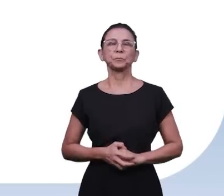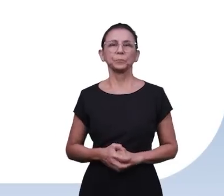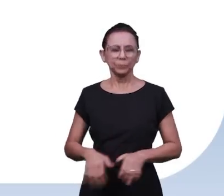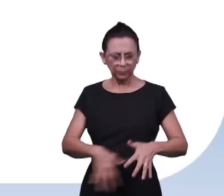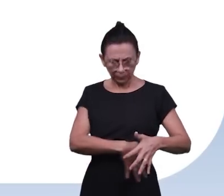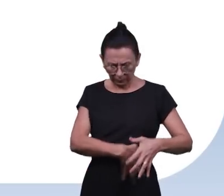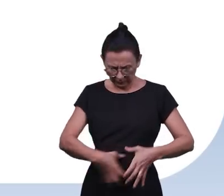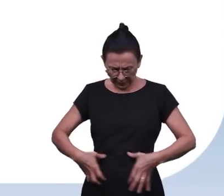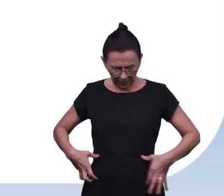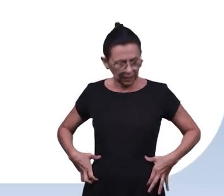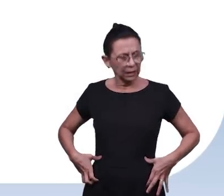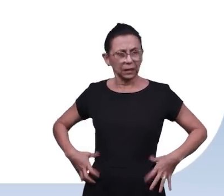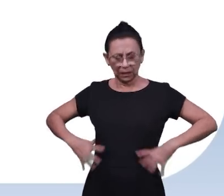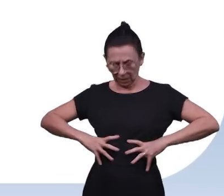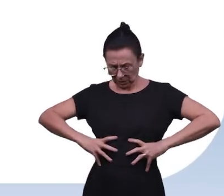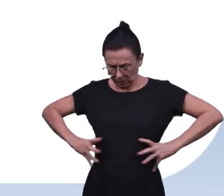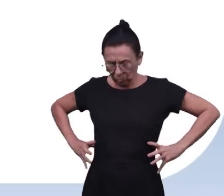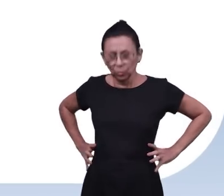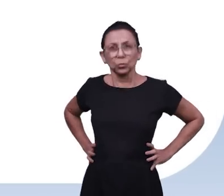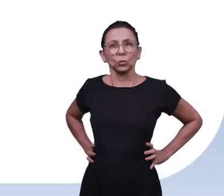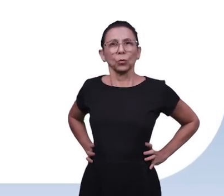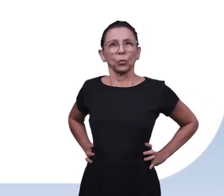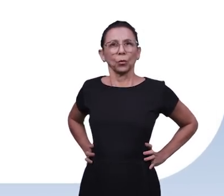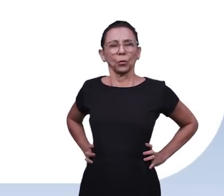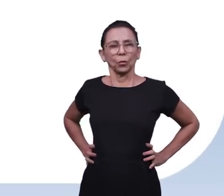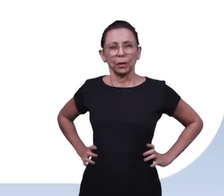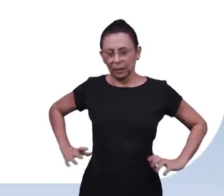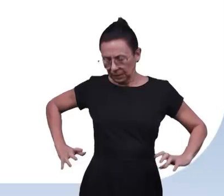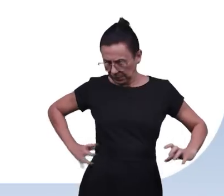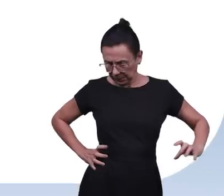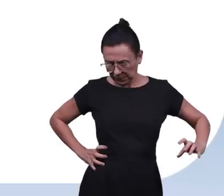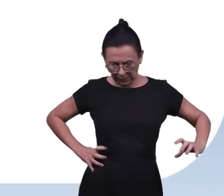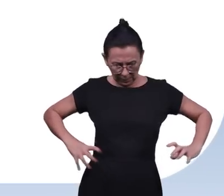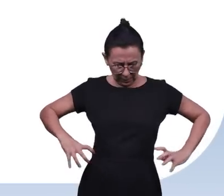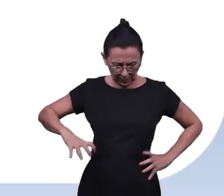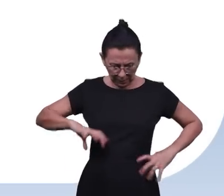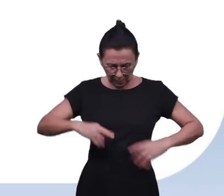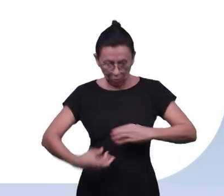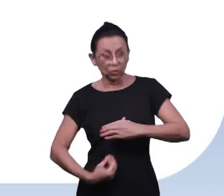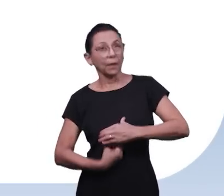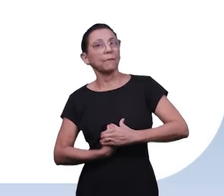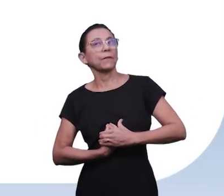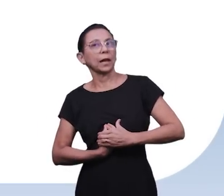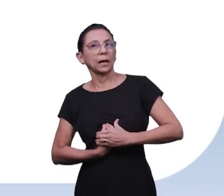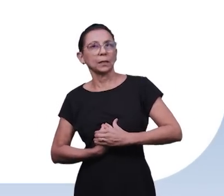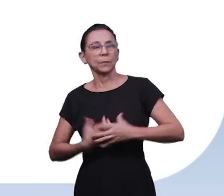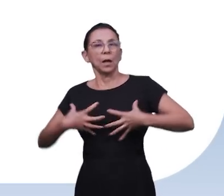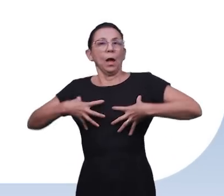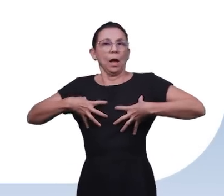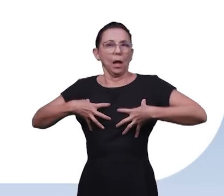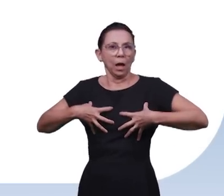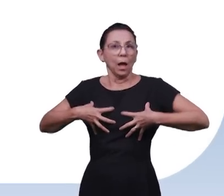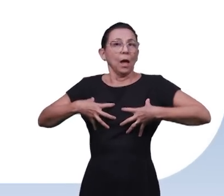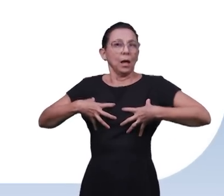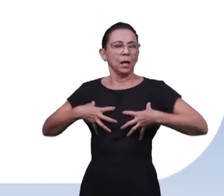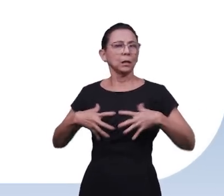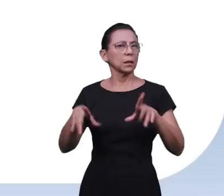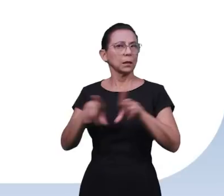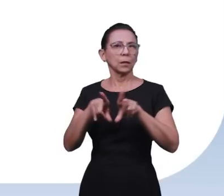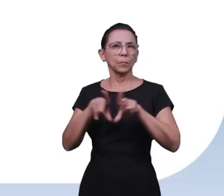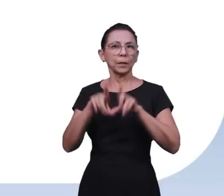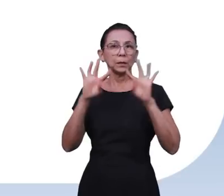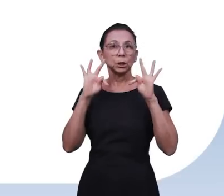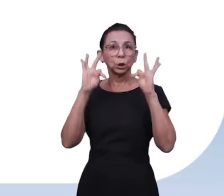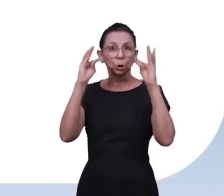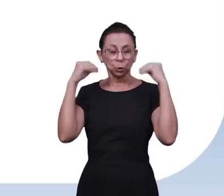os músculos abdominais, os músculos intercostais, o diafragma em si, os pulmões também, toda essa estrutura